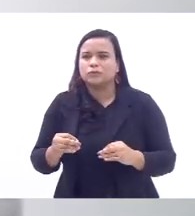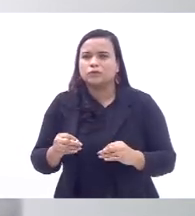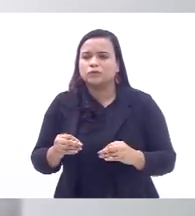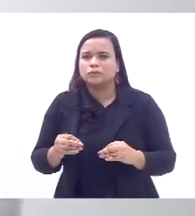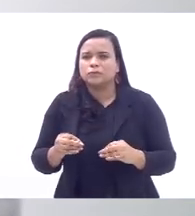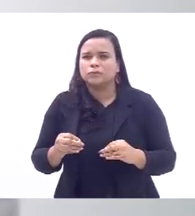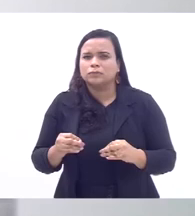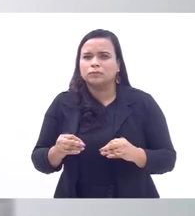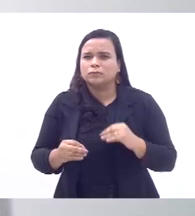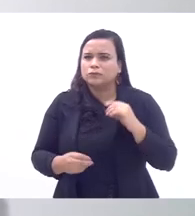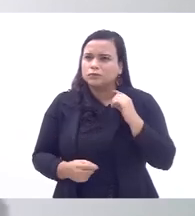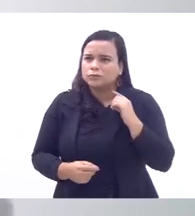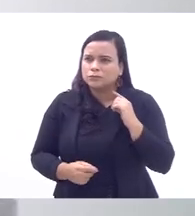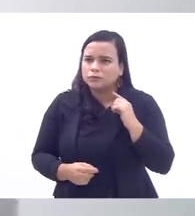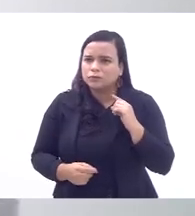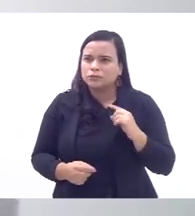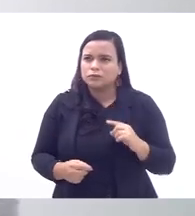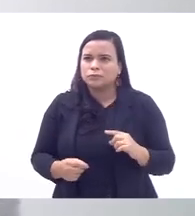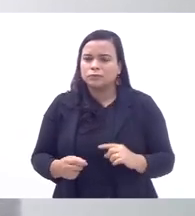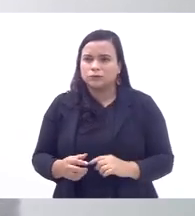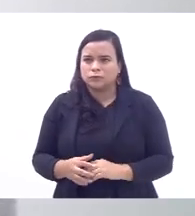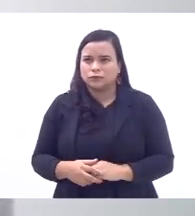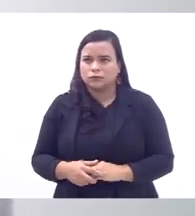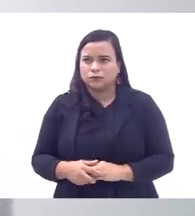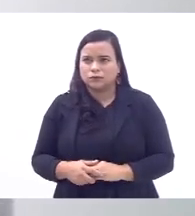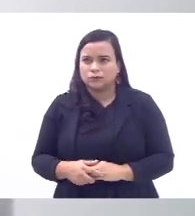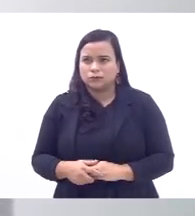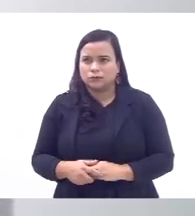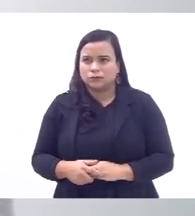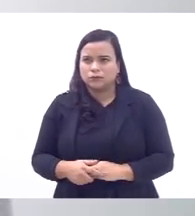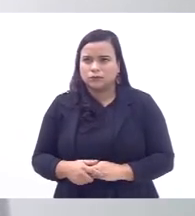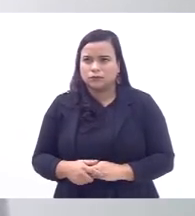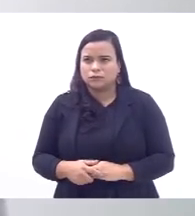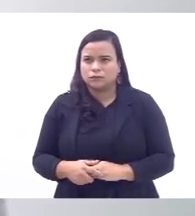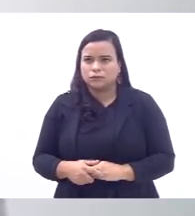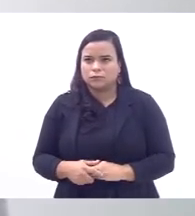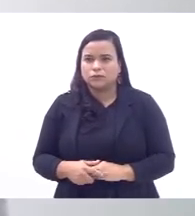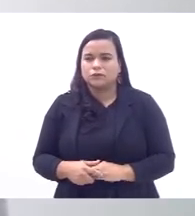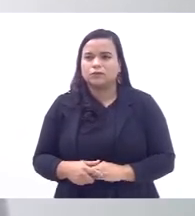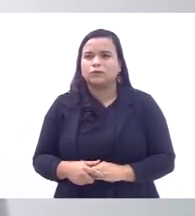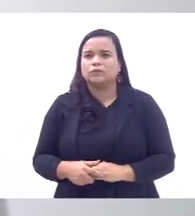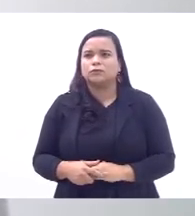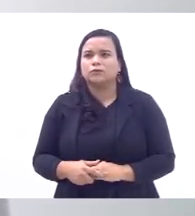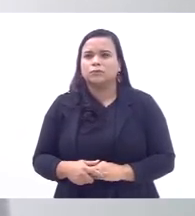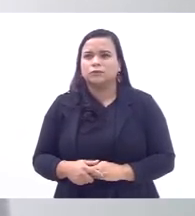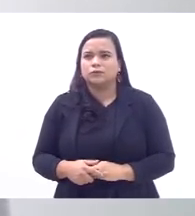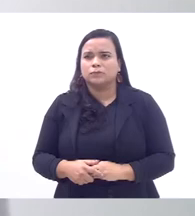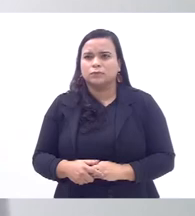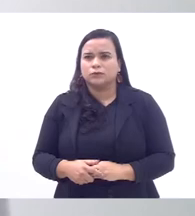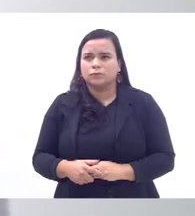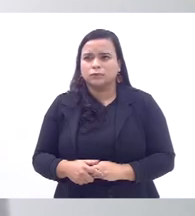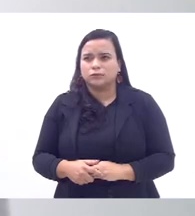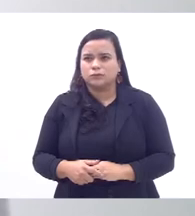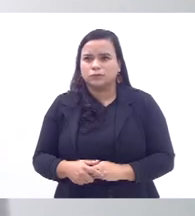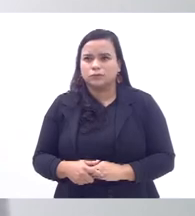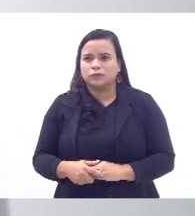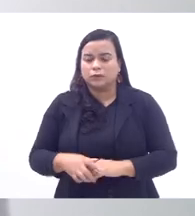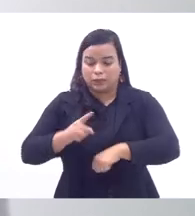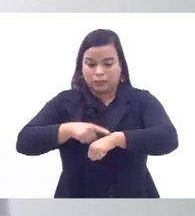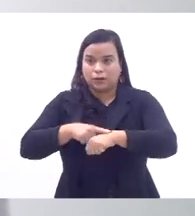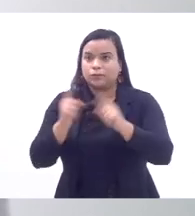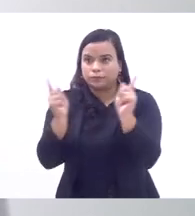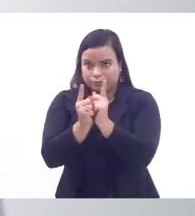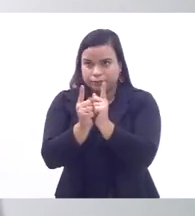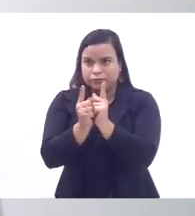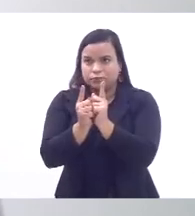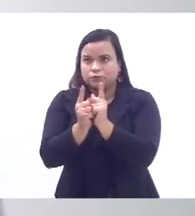cultua Ifá nesse país. Bi ko se si aye repete lati soro. Não tem muito tempo para falar.